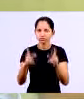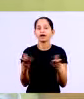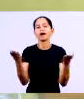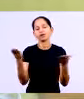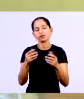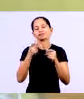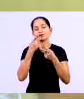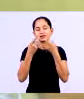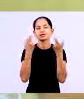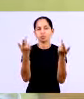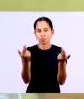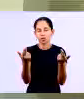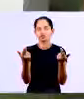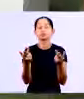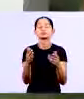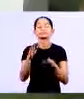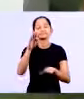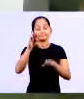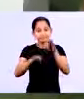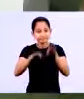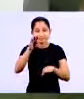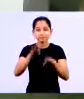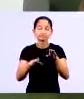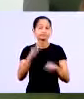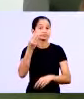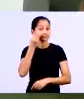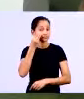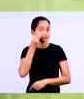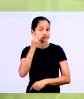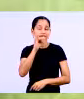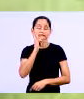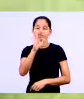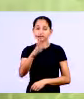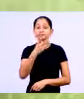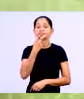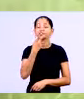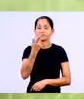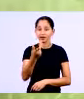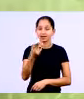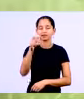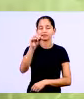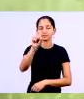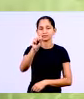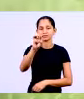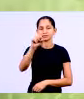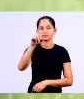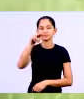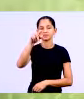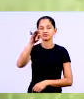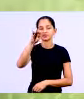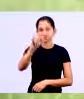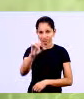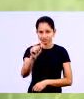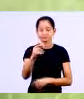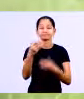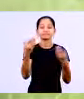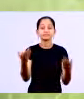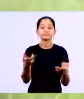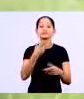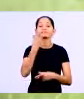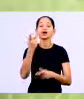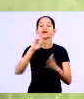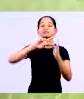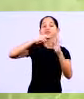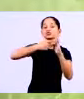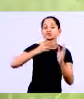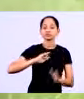ortográfico. São mais semânticas do que ortográficas? Isso. Quando a gente fala do semântica, a gente se refere também à questão de